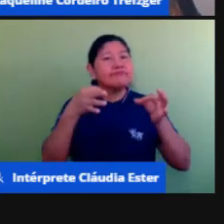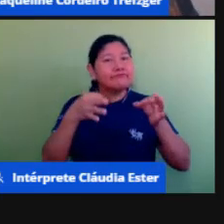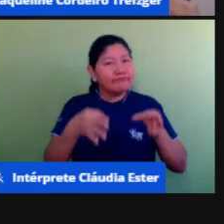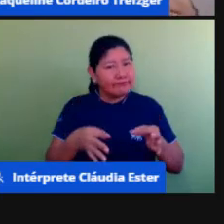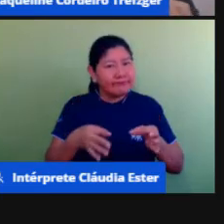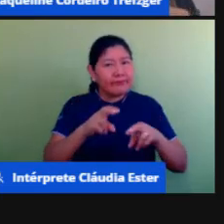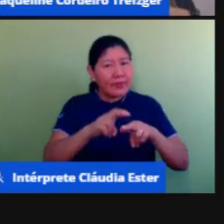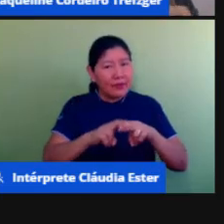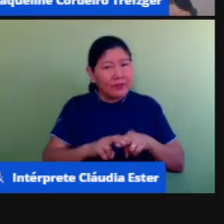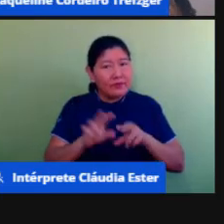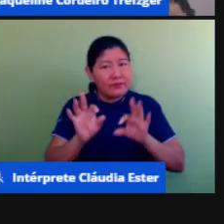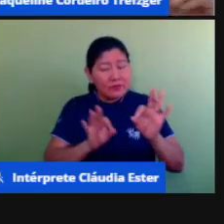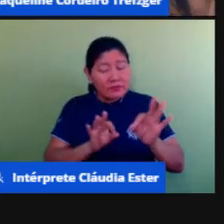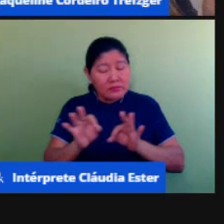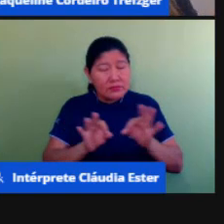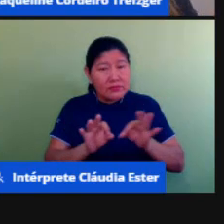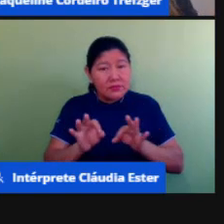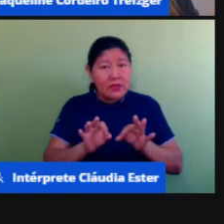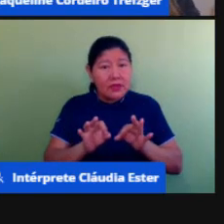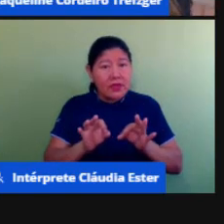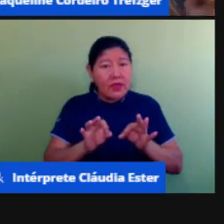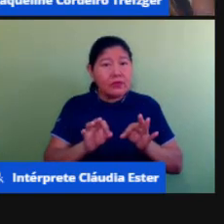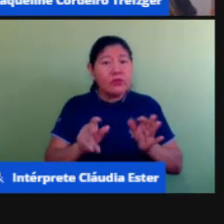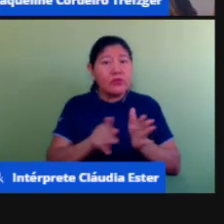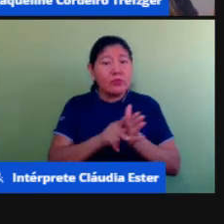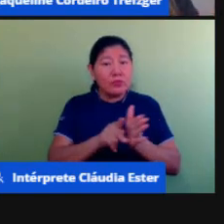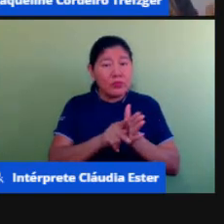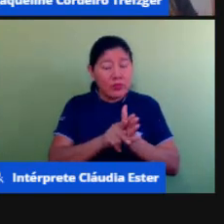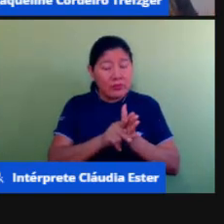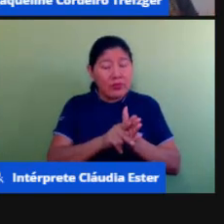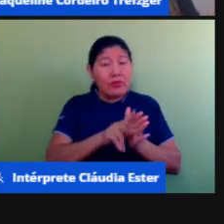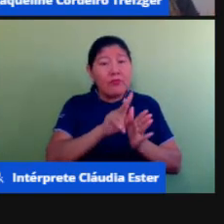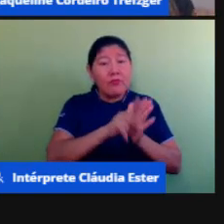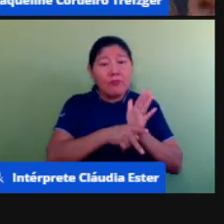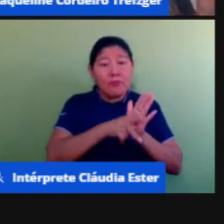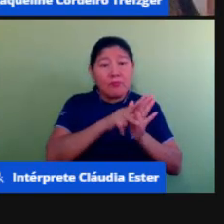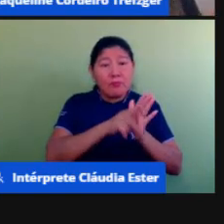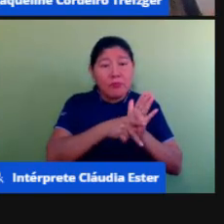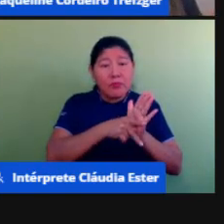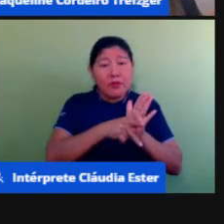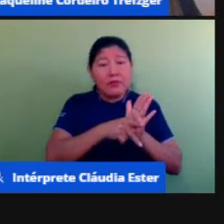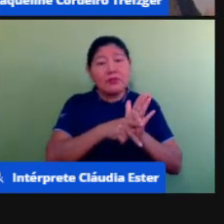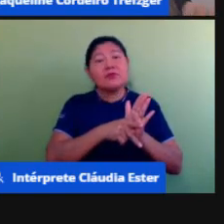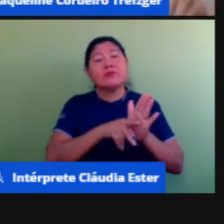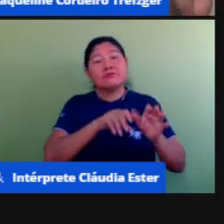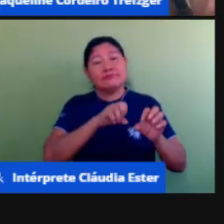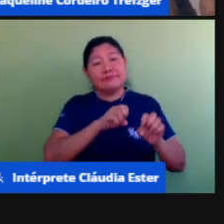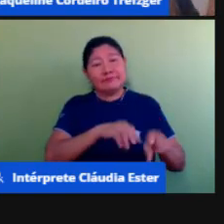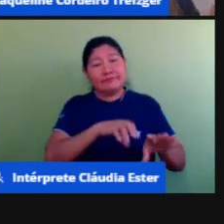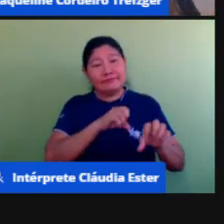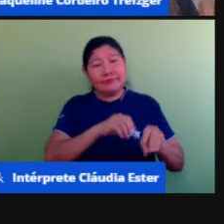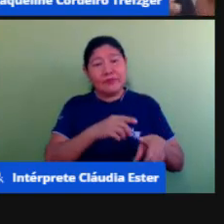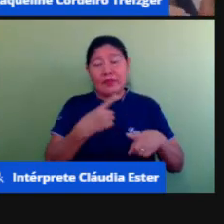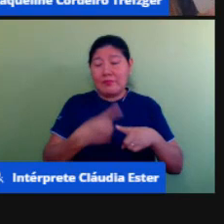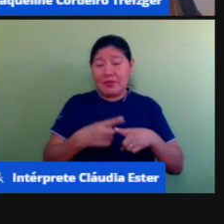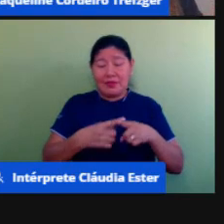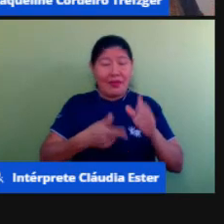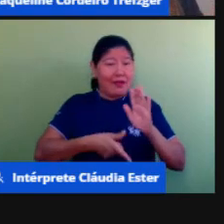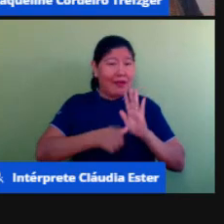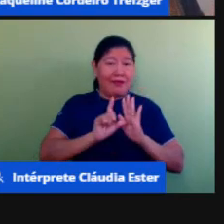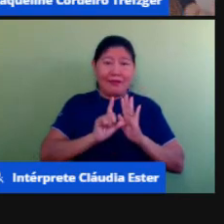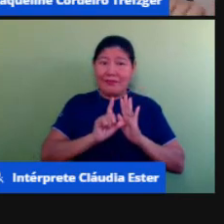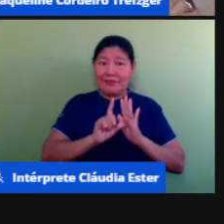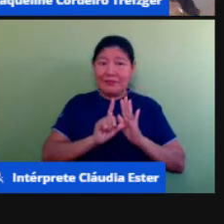de ação para que recuperasse aquilo que o aluno não acompanhou, aquilo que o aluno sabe de ano anterior, no caso do